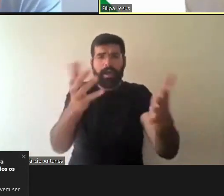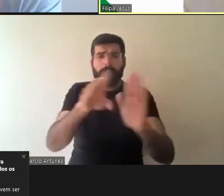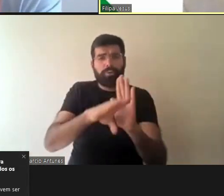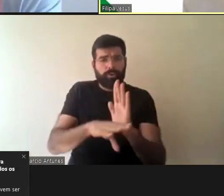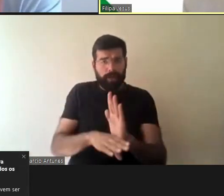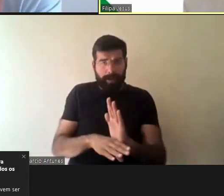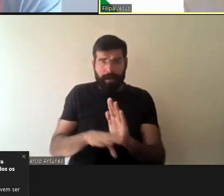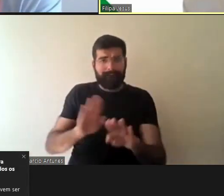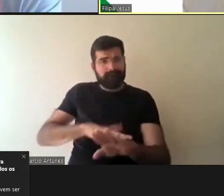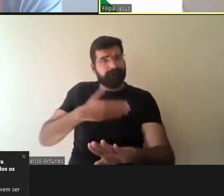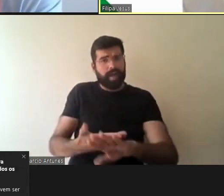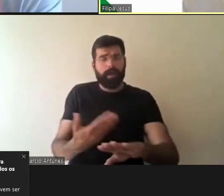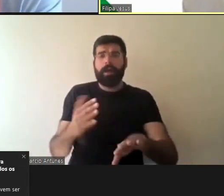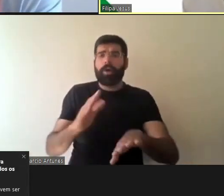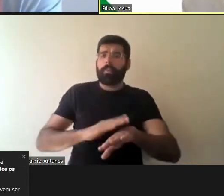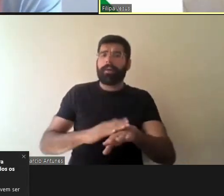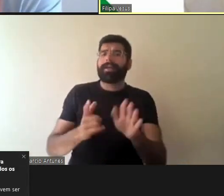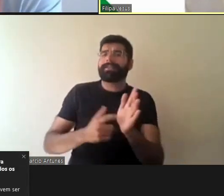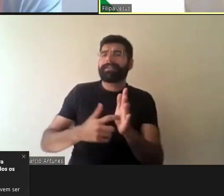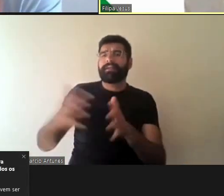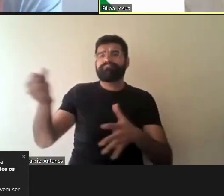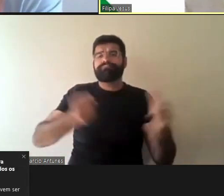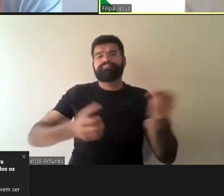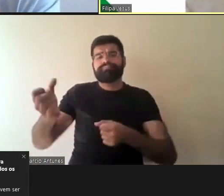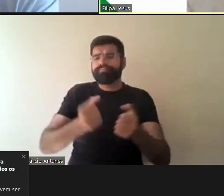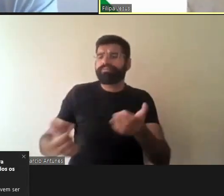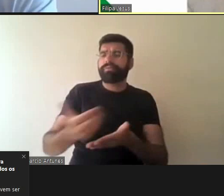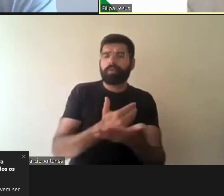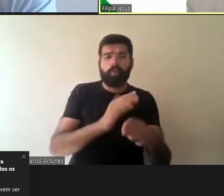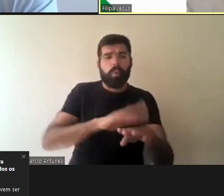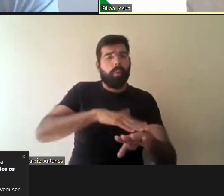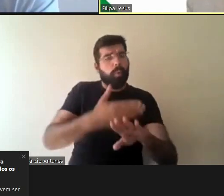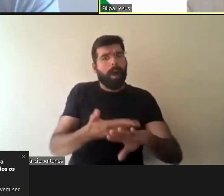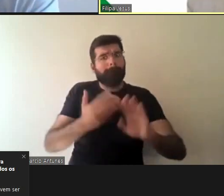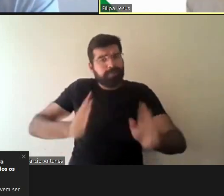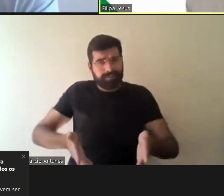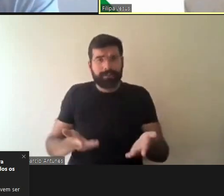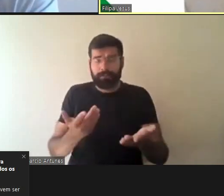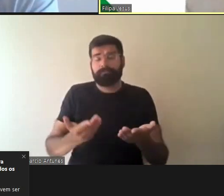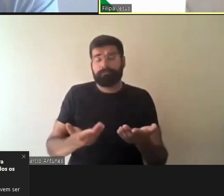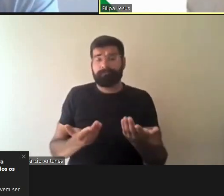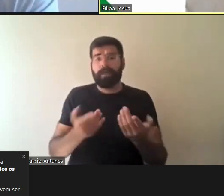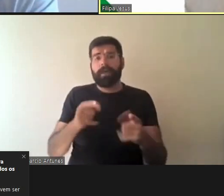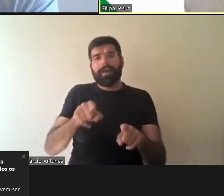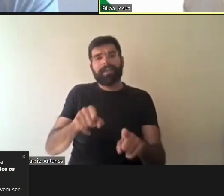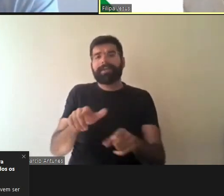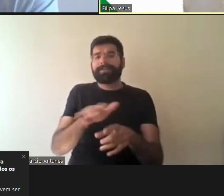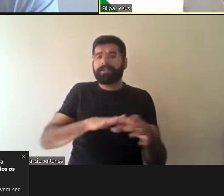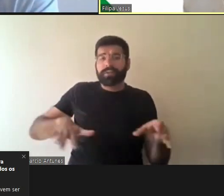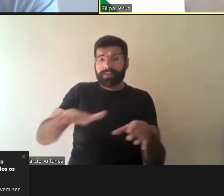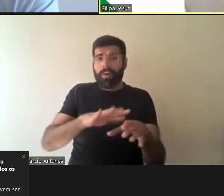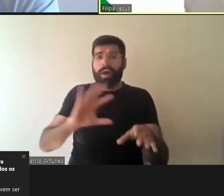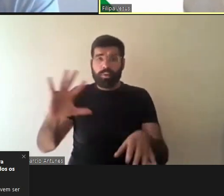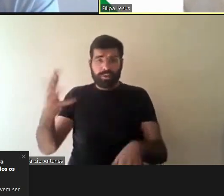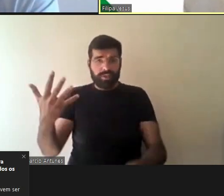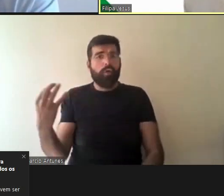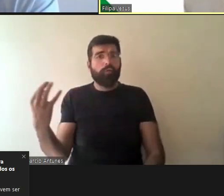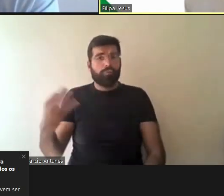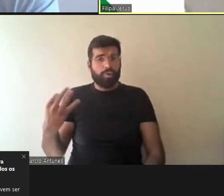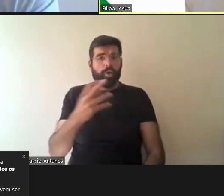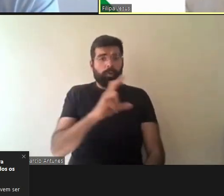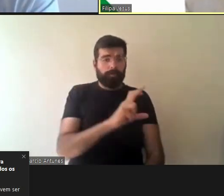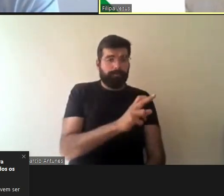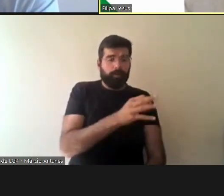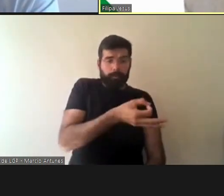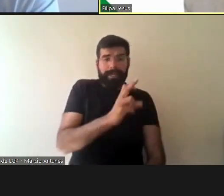e de mais capacidade para abranger mais pessoas. E foi esse o contexto em que o